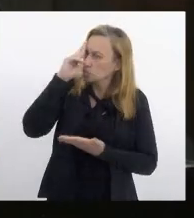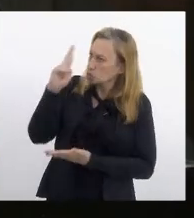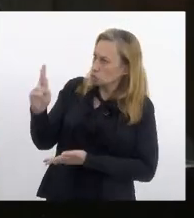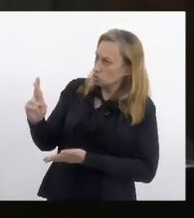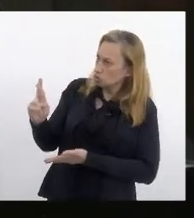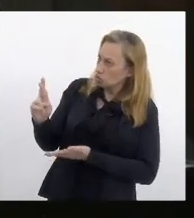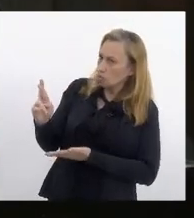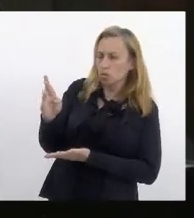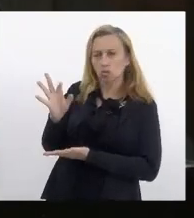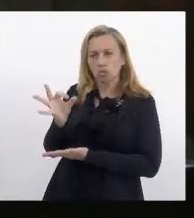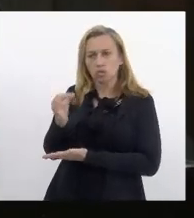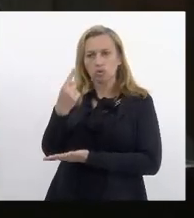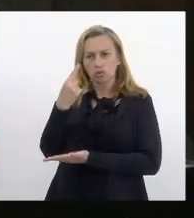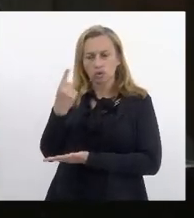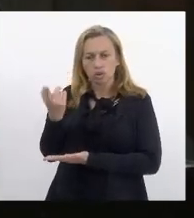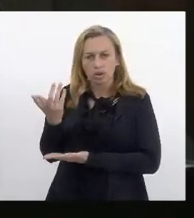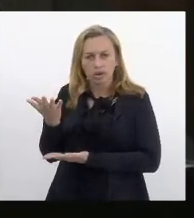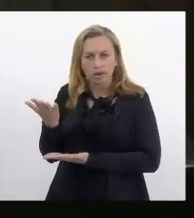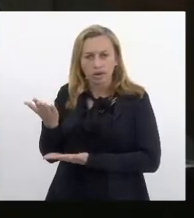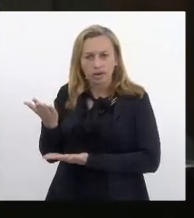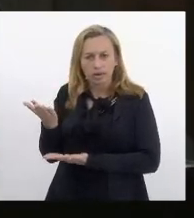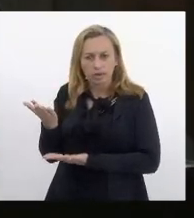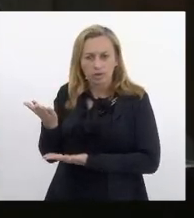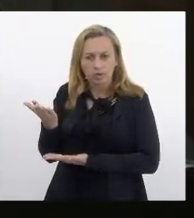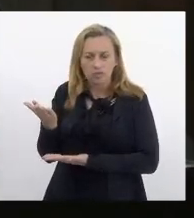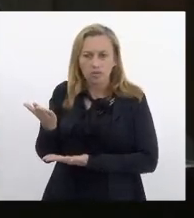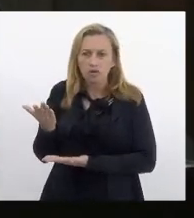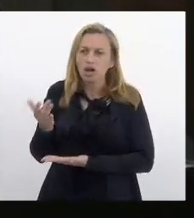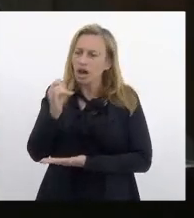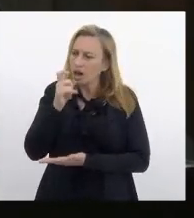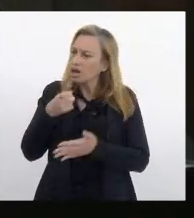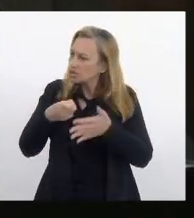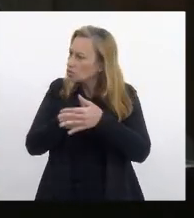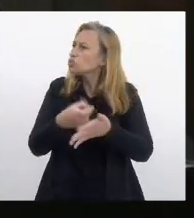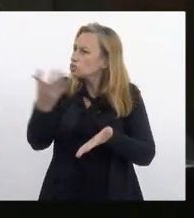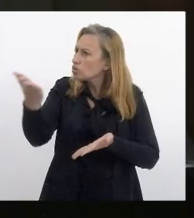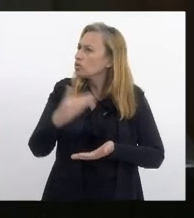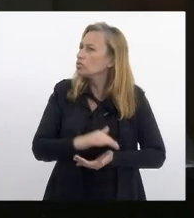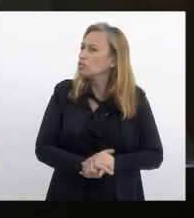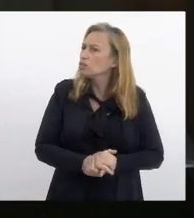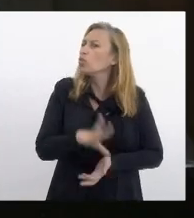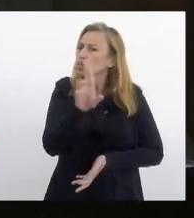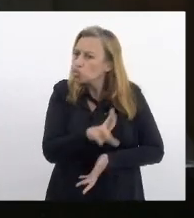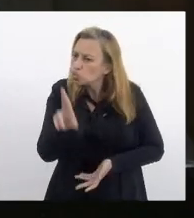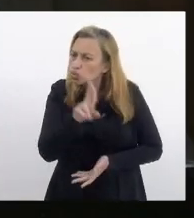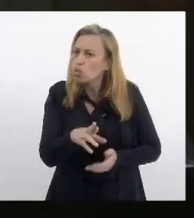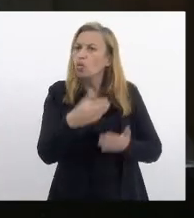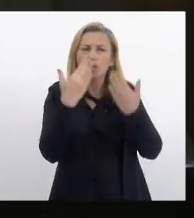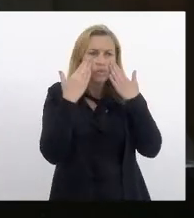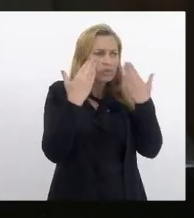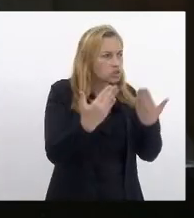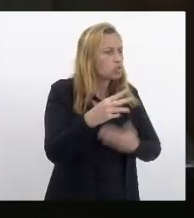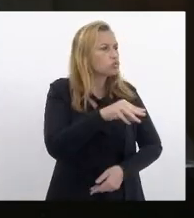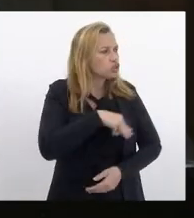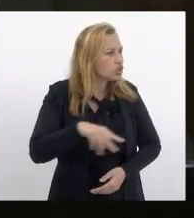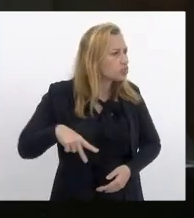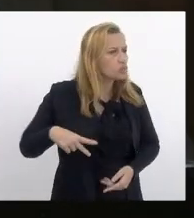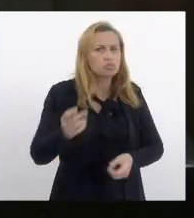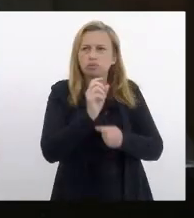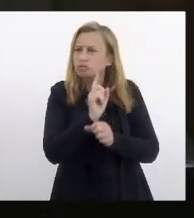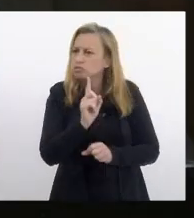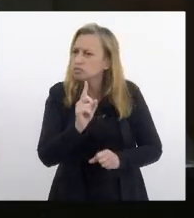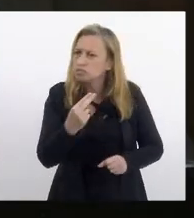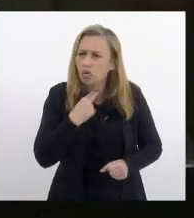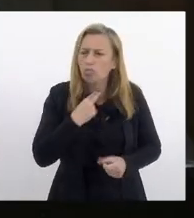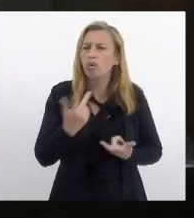inclusive, de maneira formal, denunciou. Usou, representou o Ministério Público, porque não é possível